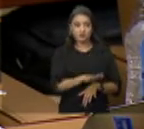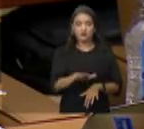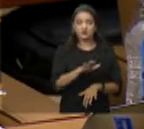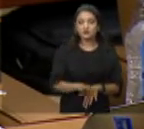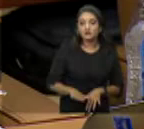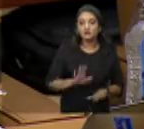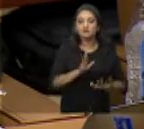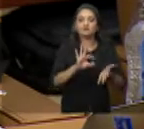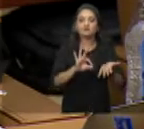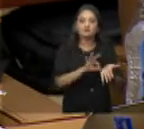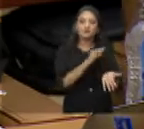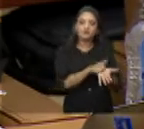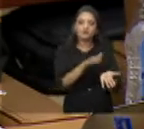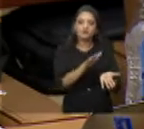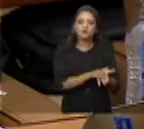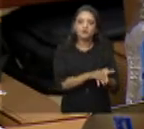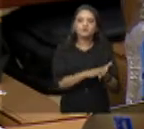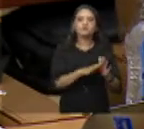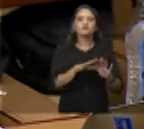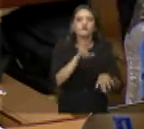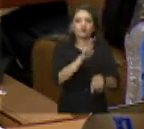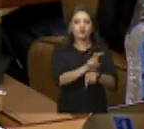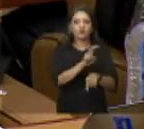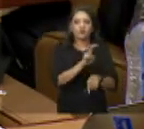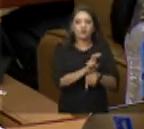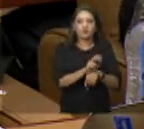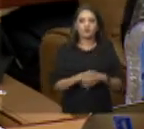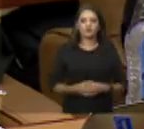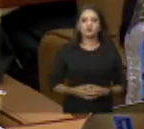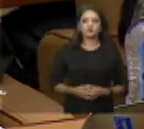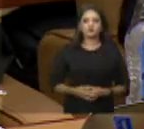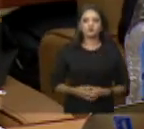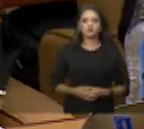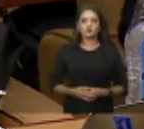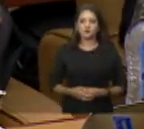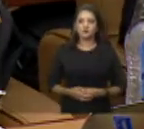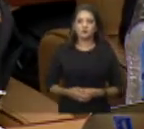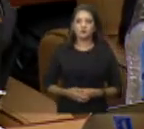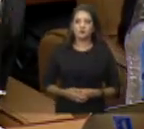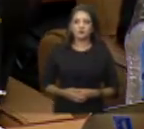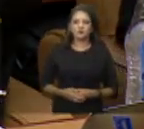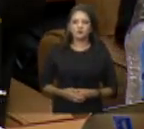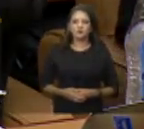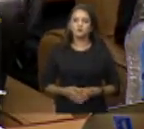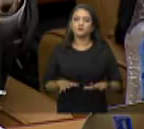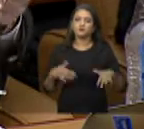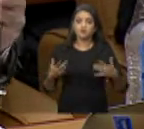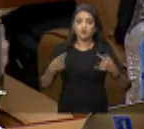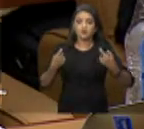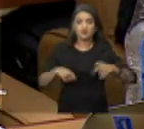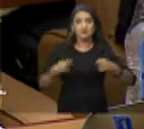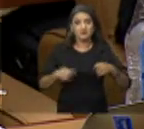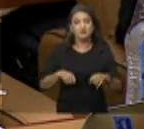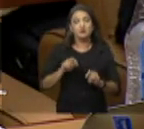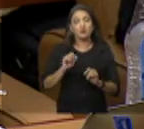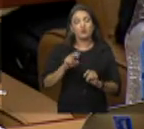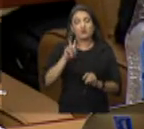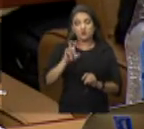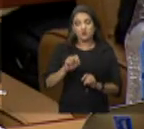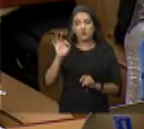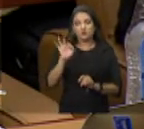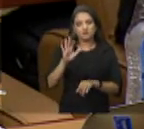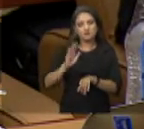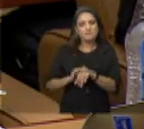matriculadas em creches ou seja nós precisamos ir além dos 50%